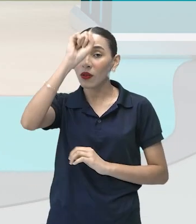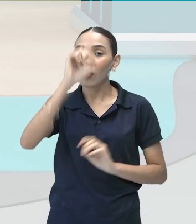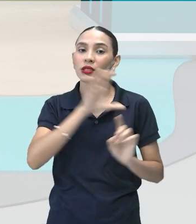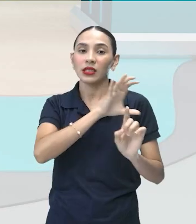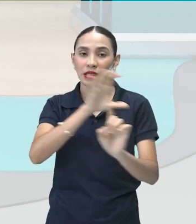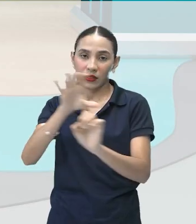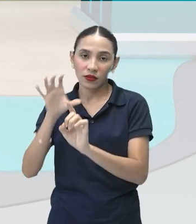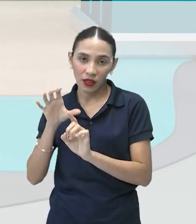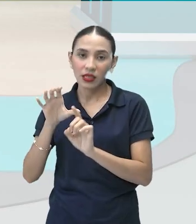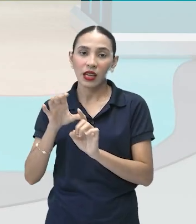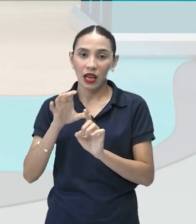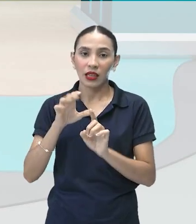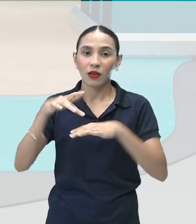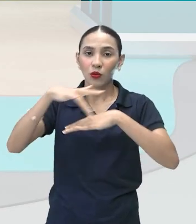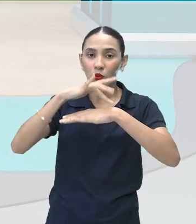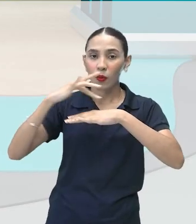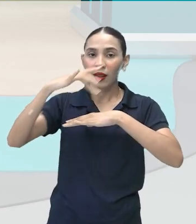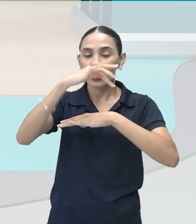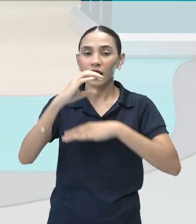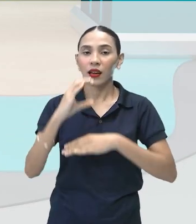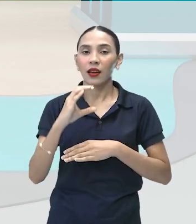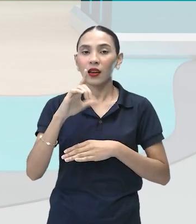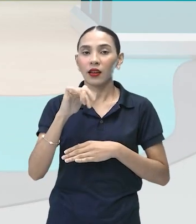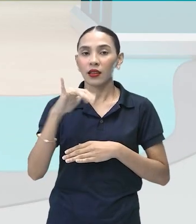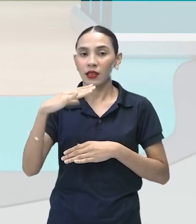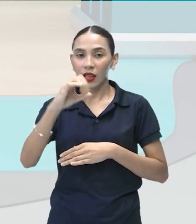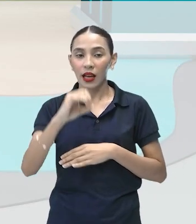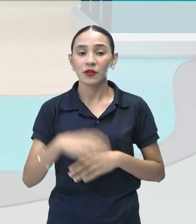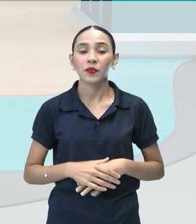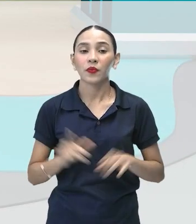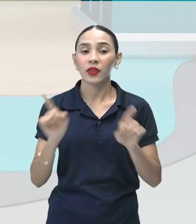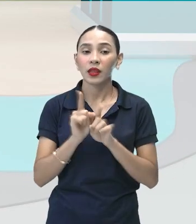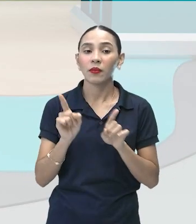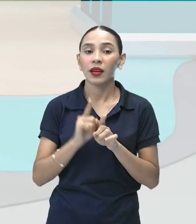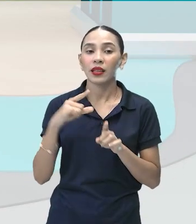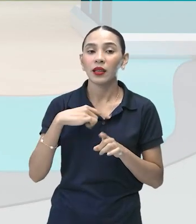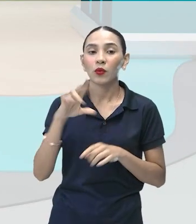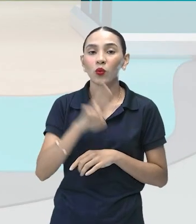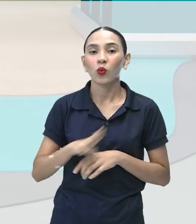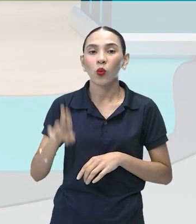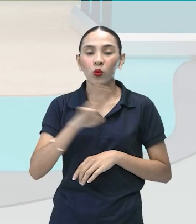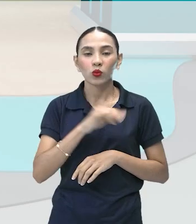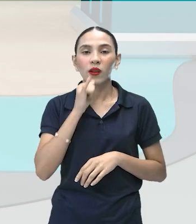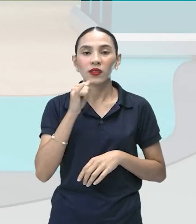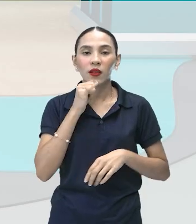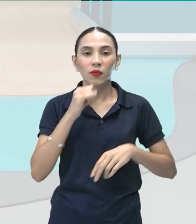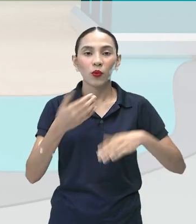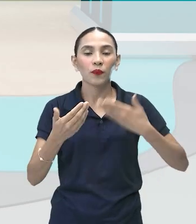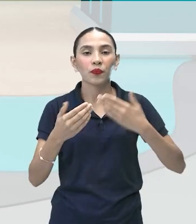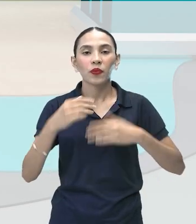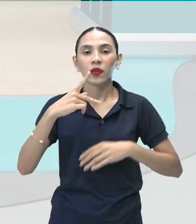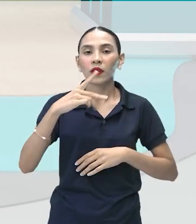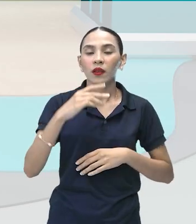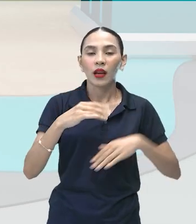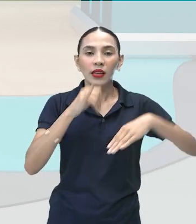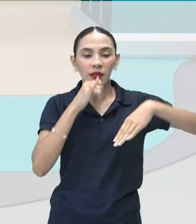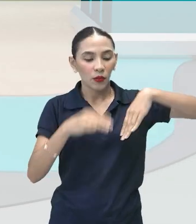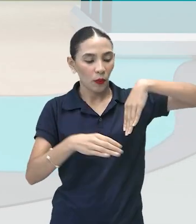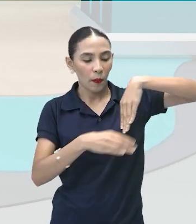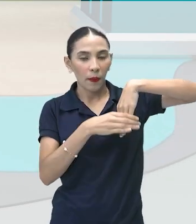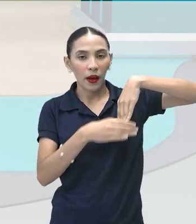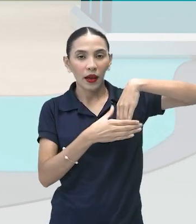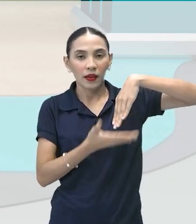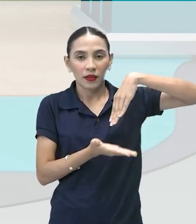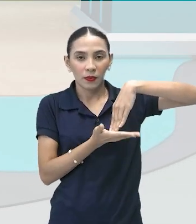rigorosamente no balé clássico. E aí temos também a questão da uso das pontas dos pés, né? Então,